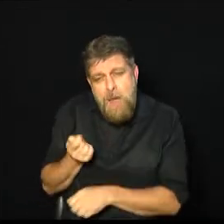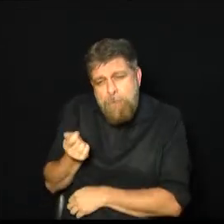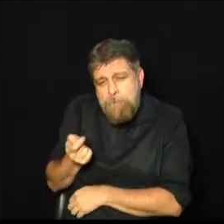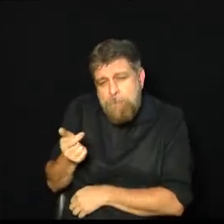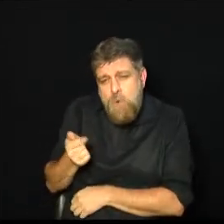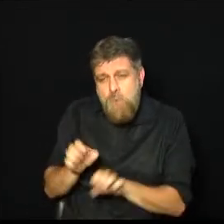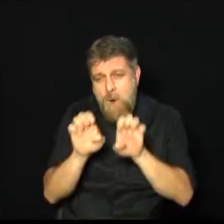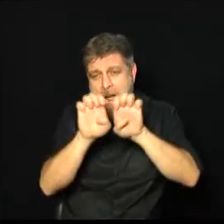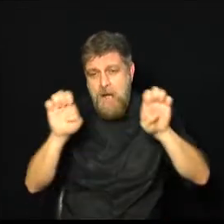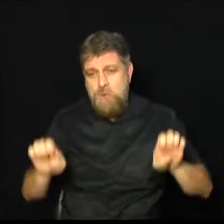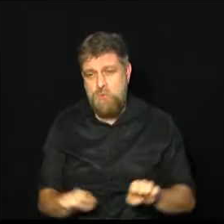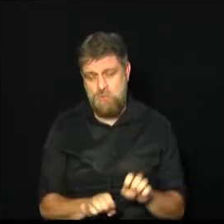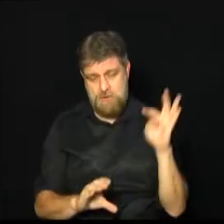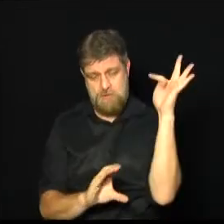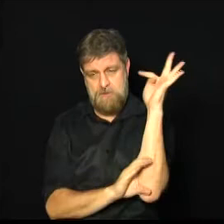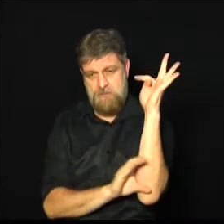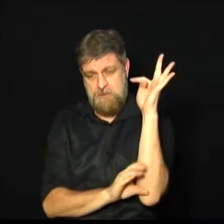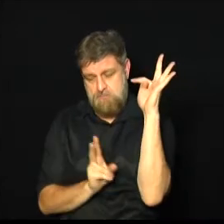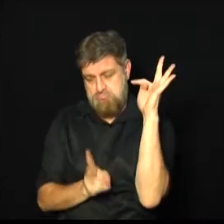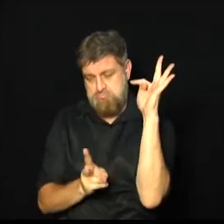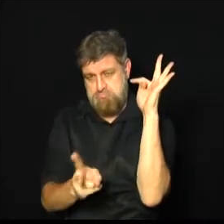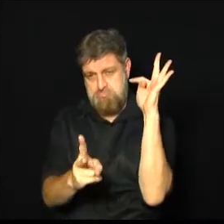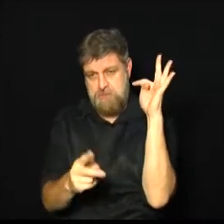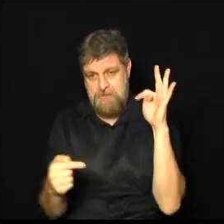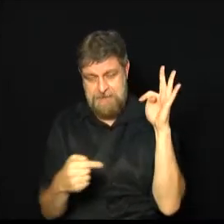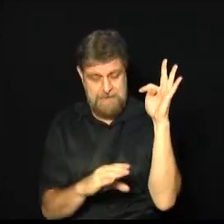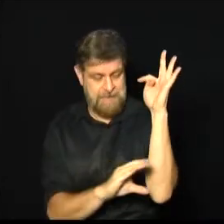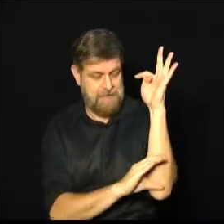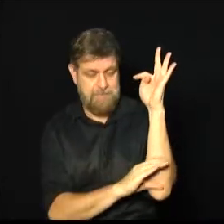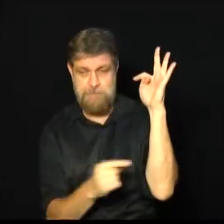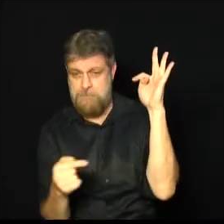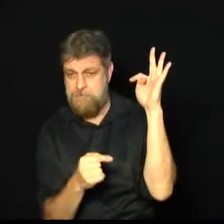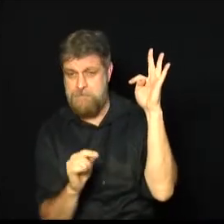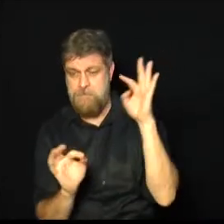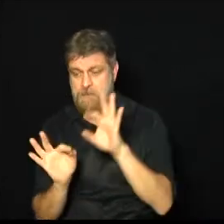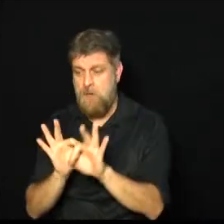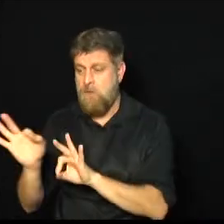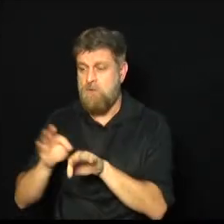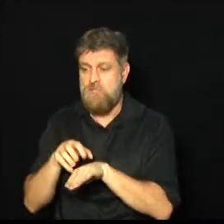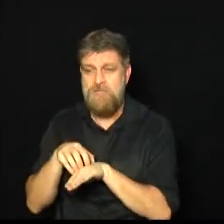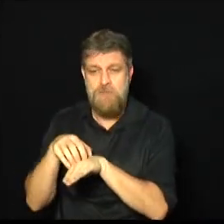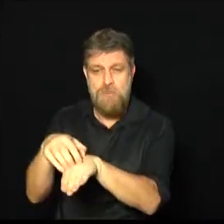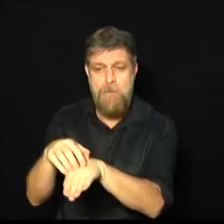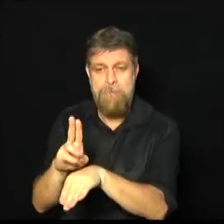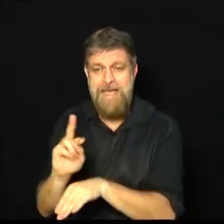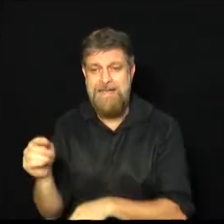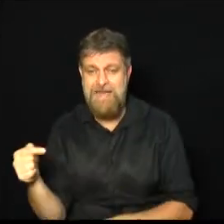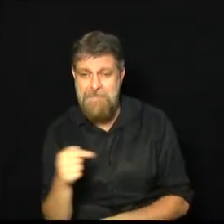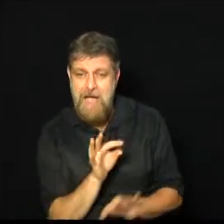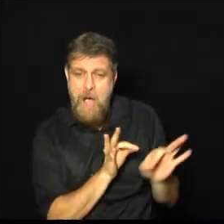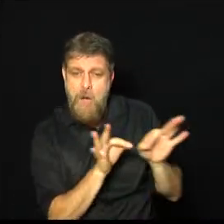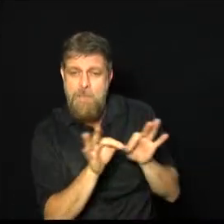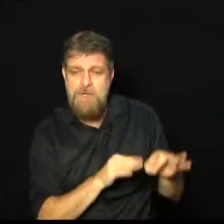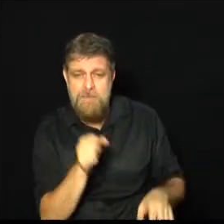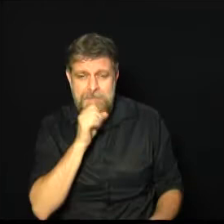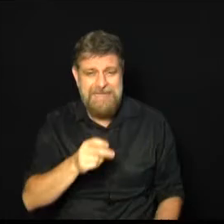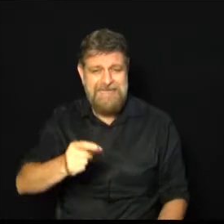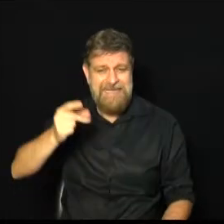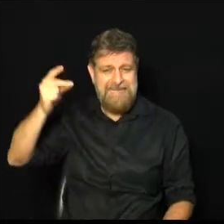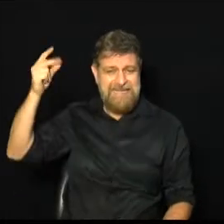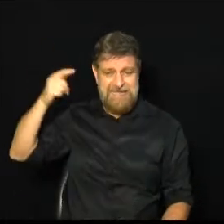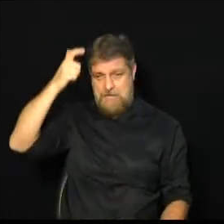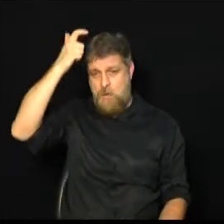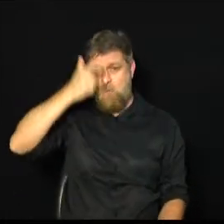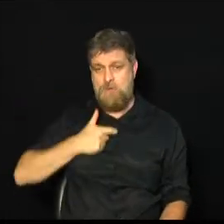estrutura do terminal. Esse terminal central não é do projeto do BRT, mas era de um projeto que eu tinha na época que eu estava lá na Secretaria